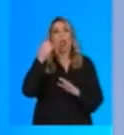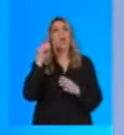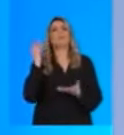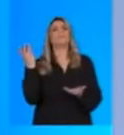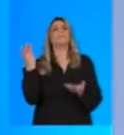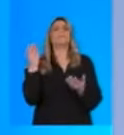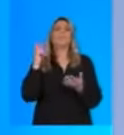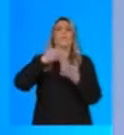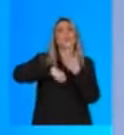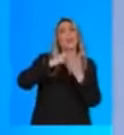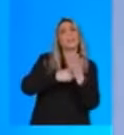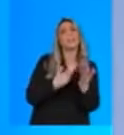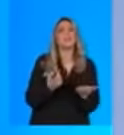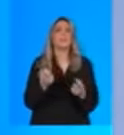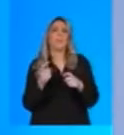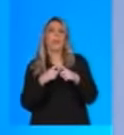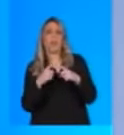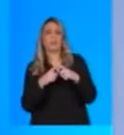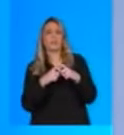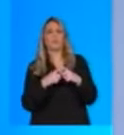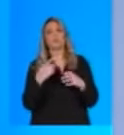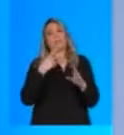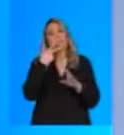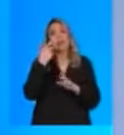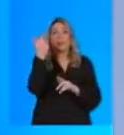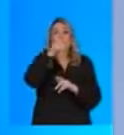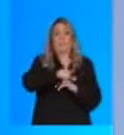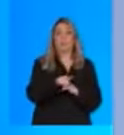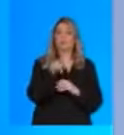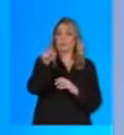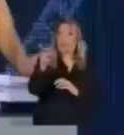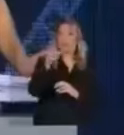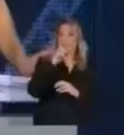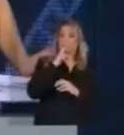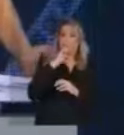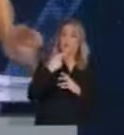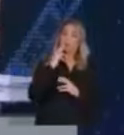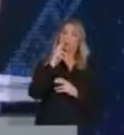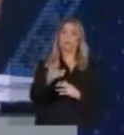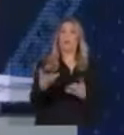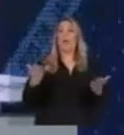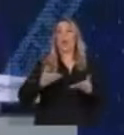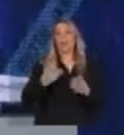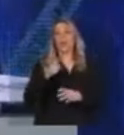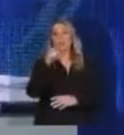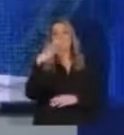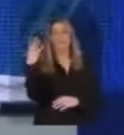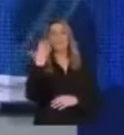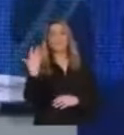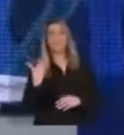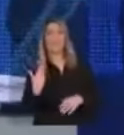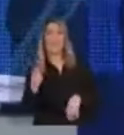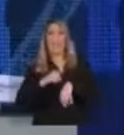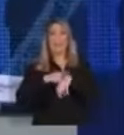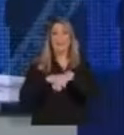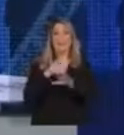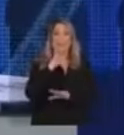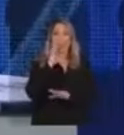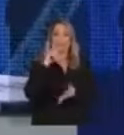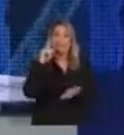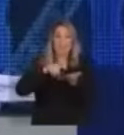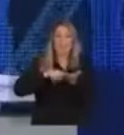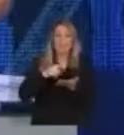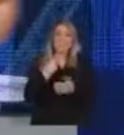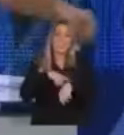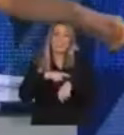coisas eu falo a seguir na minha tréplica Depois da sua réplica então a candidata Jandira falha agora tem cronômetro funcionando um minuto